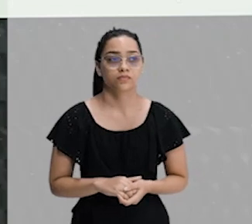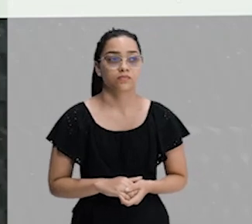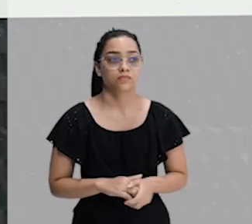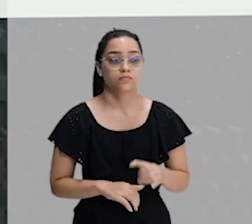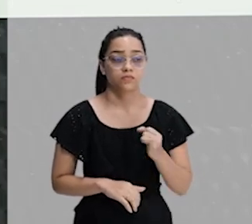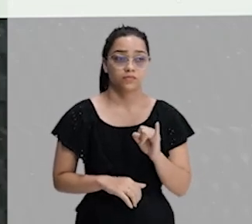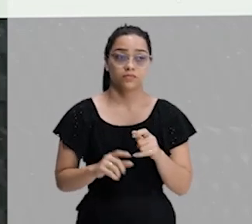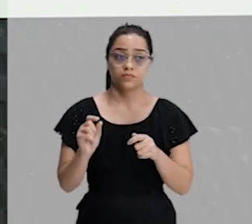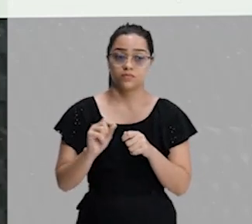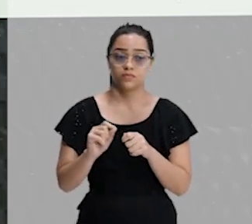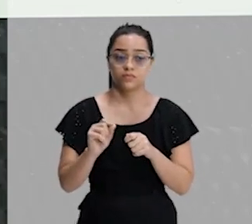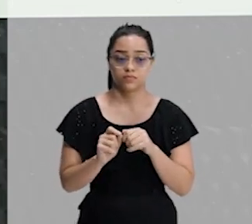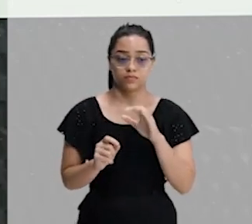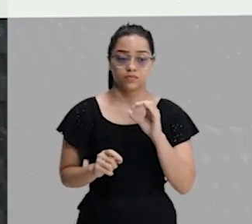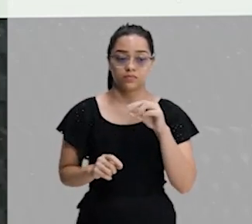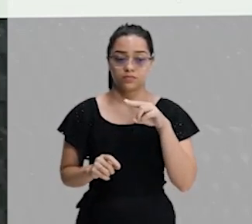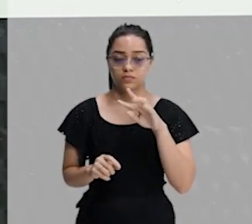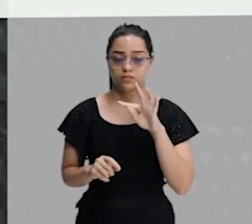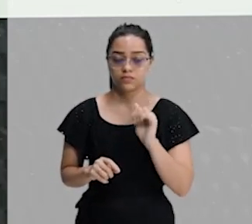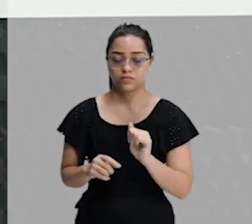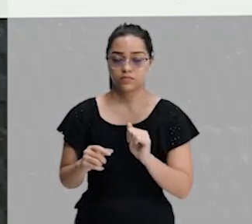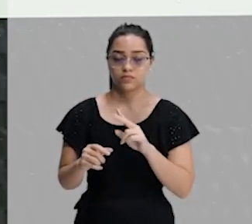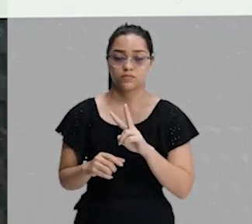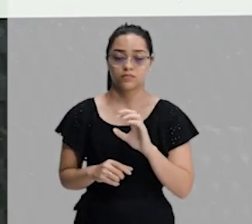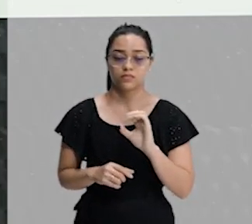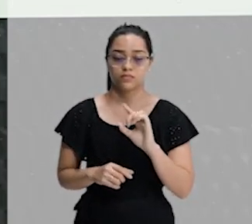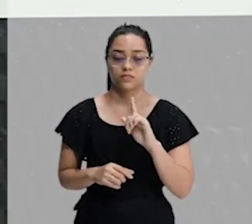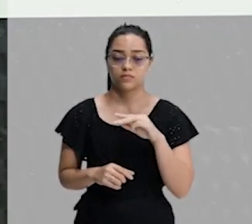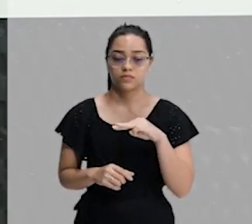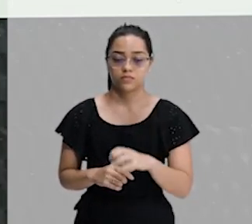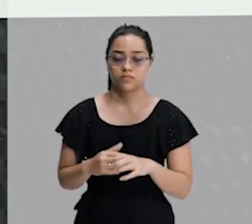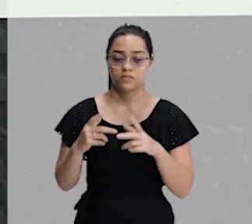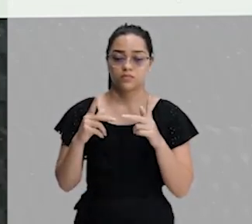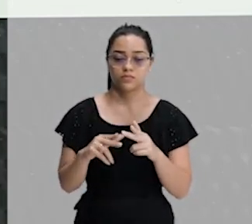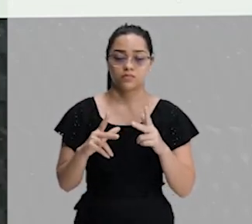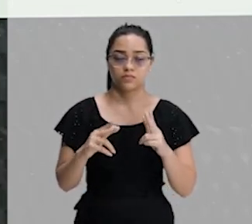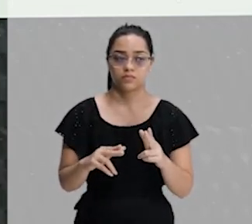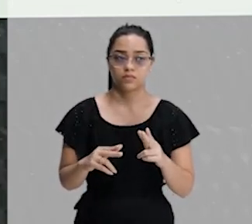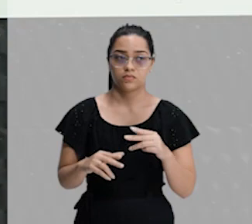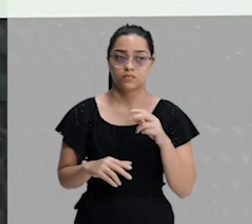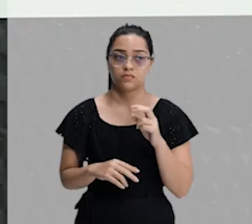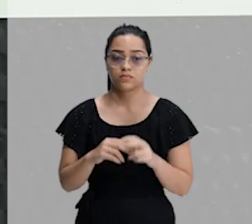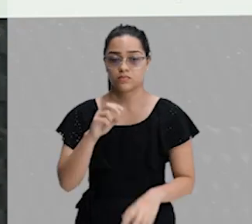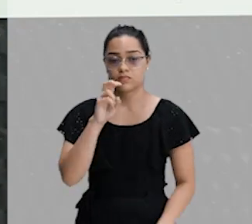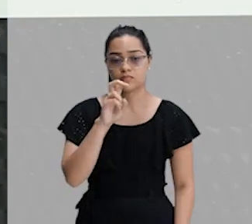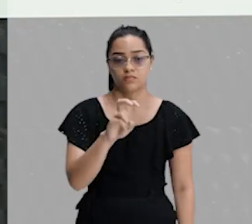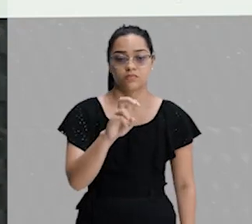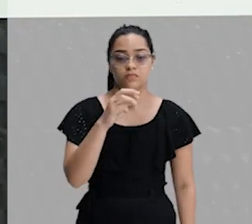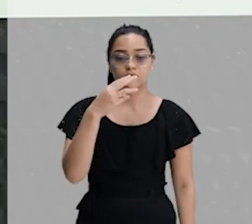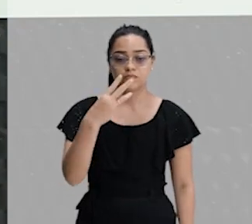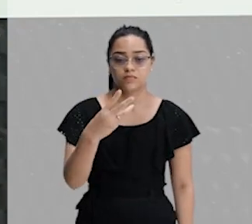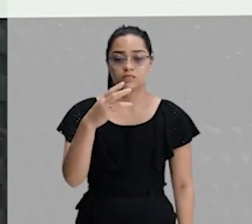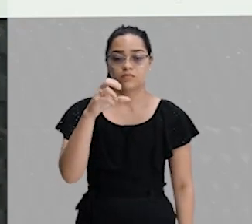se a gente fizer essa conta aqui, o volume vai ser igual a